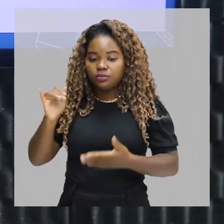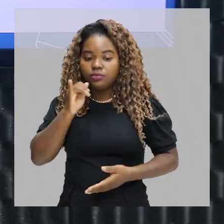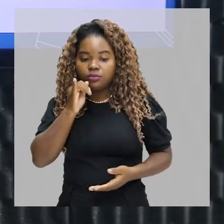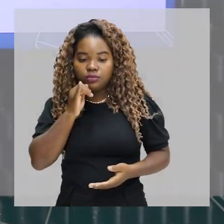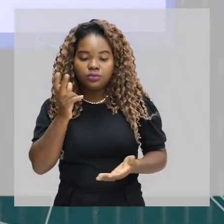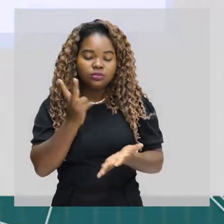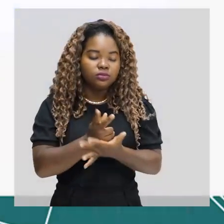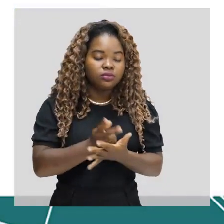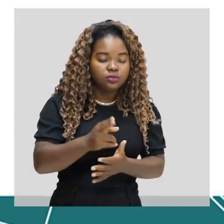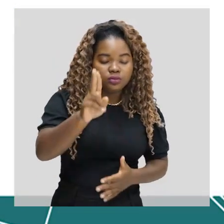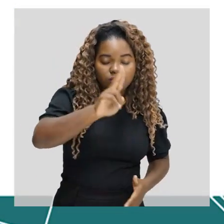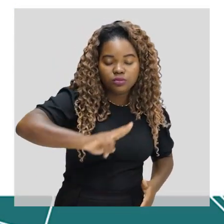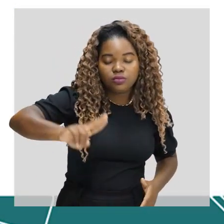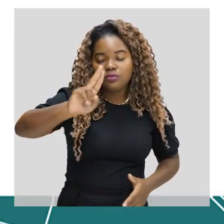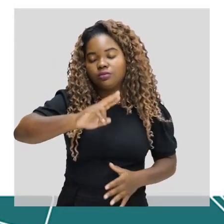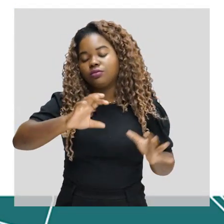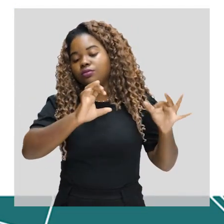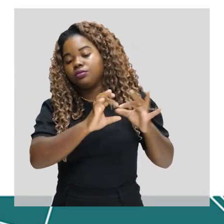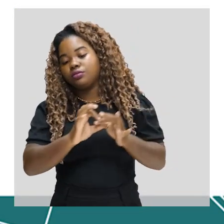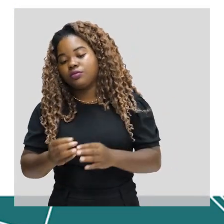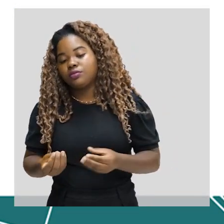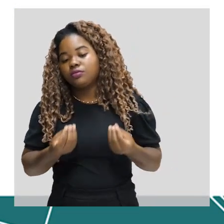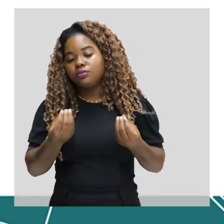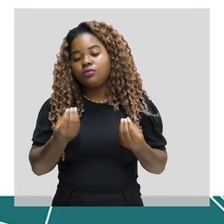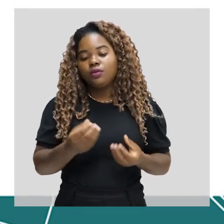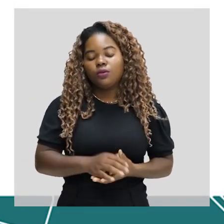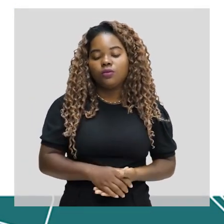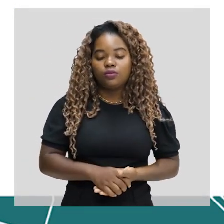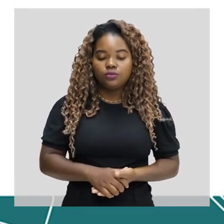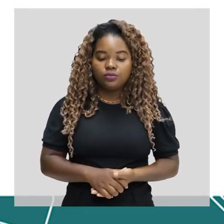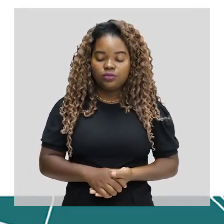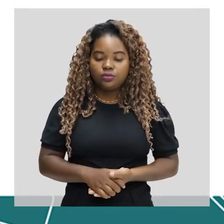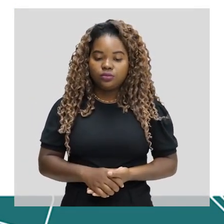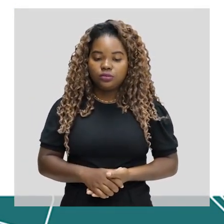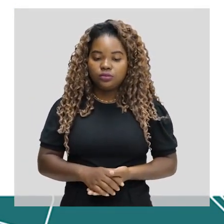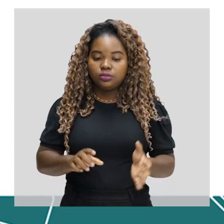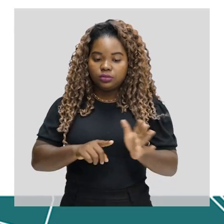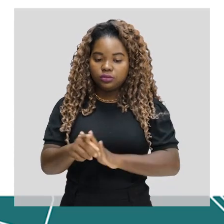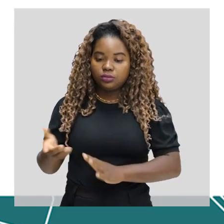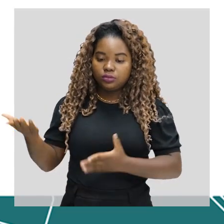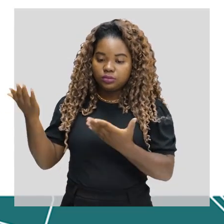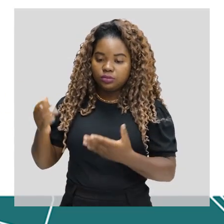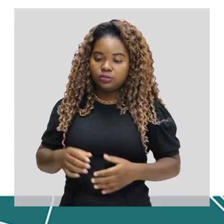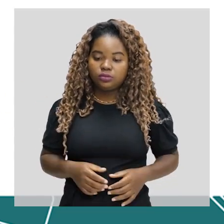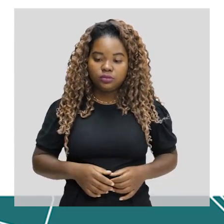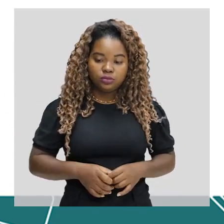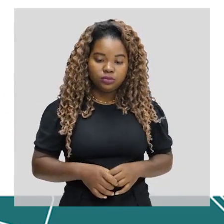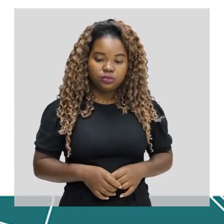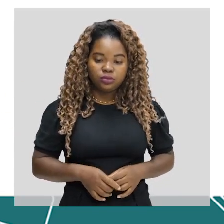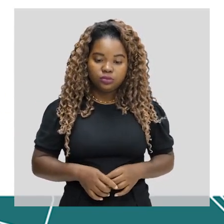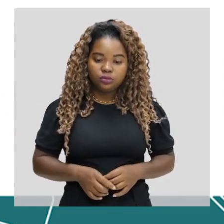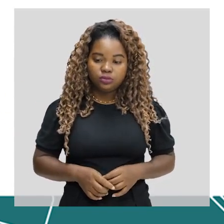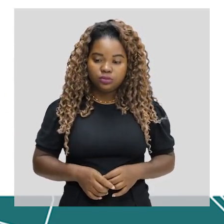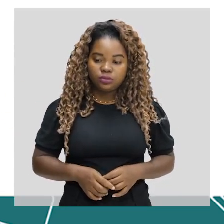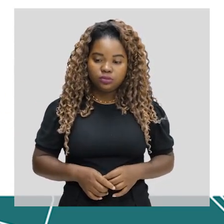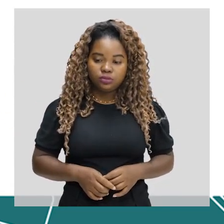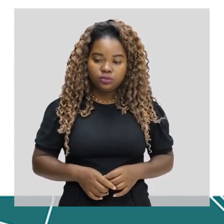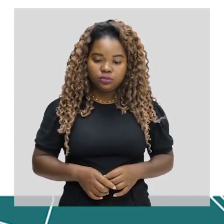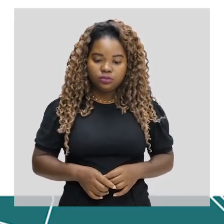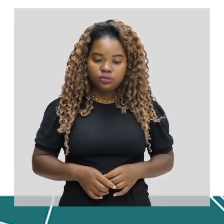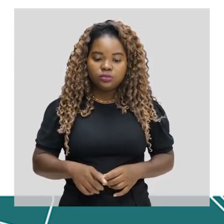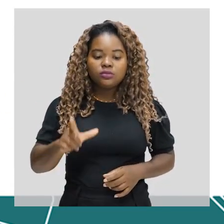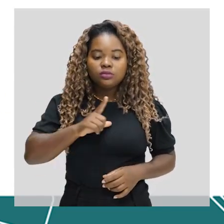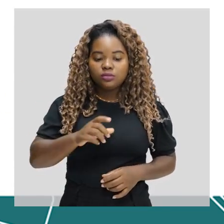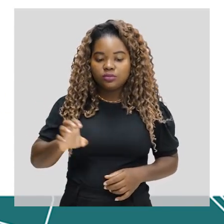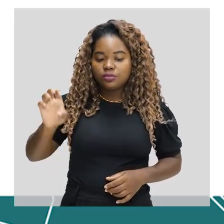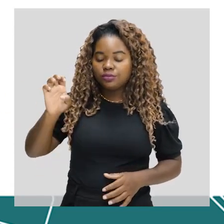é sempre analisando o contexto e o que eu estou oferecendo. Nesse caso, pergunta, did you buy that book? Eu